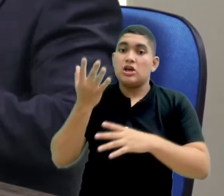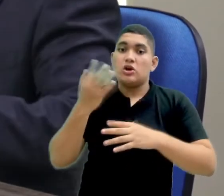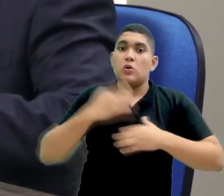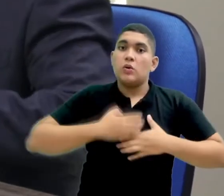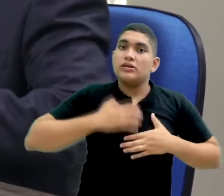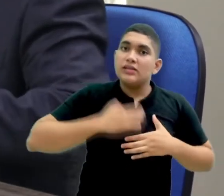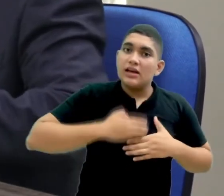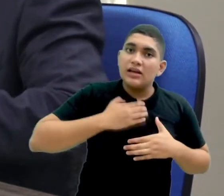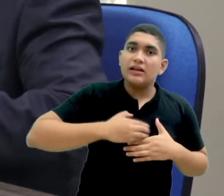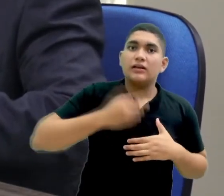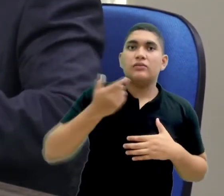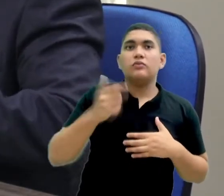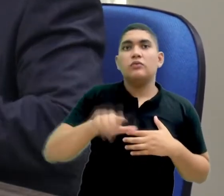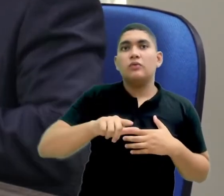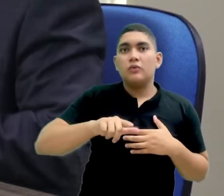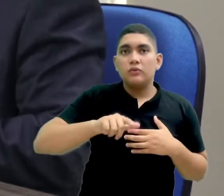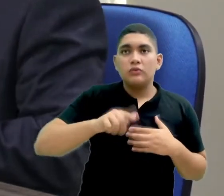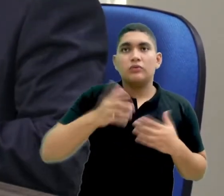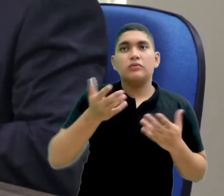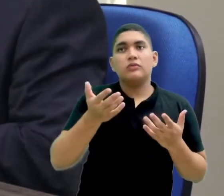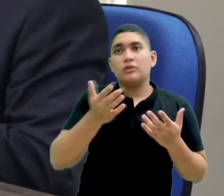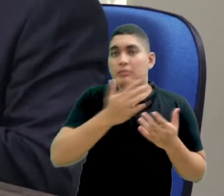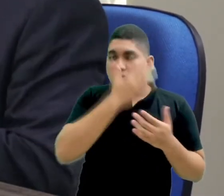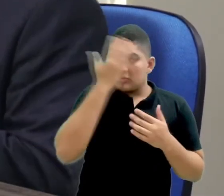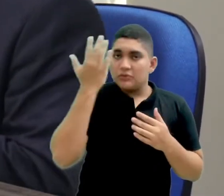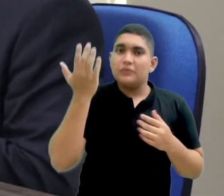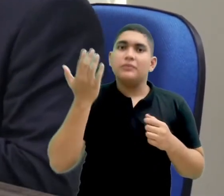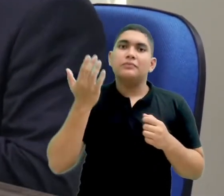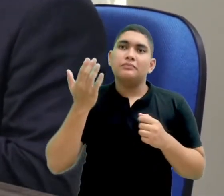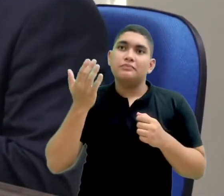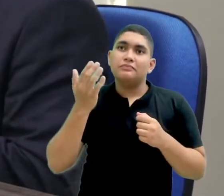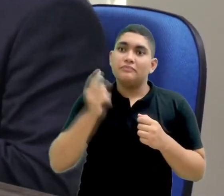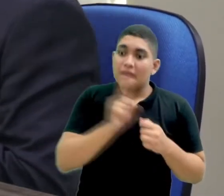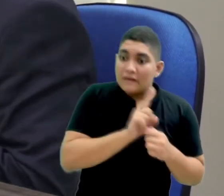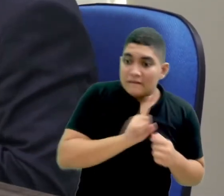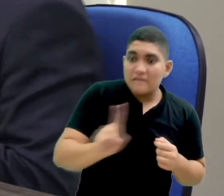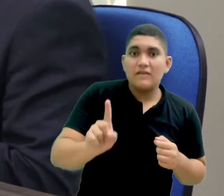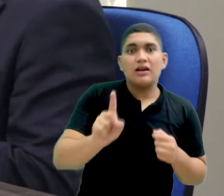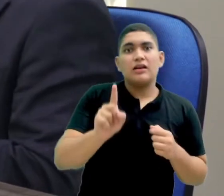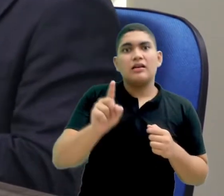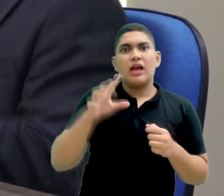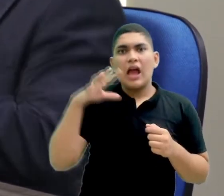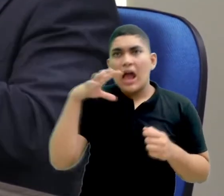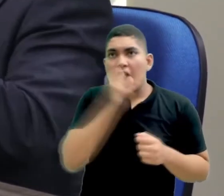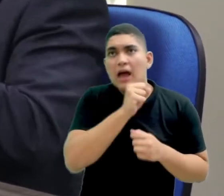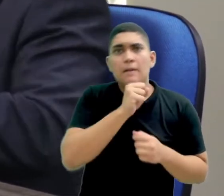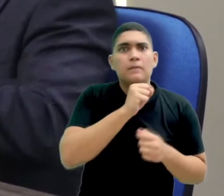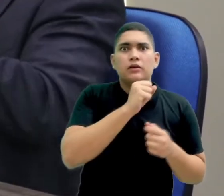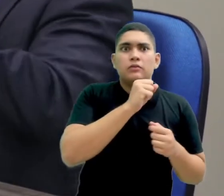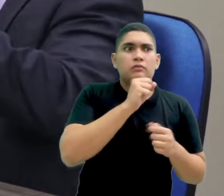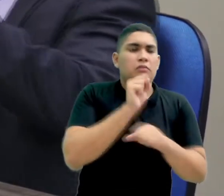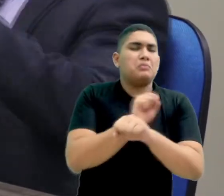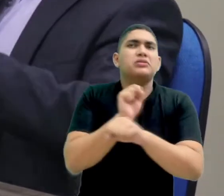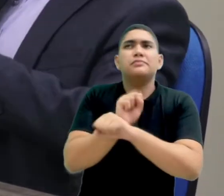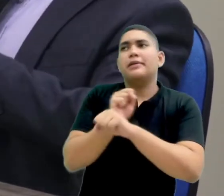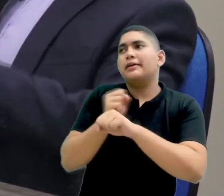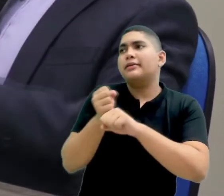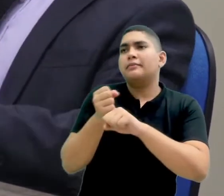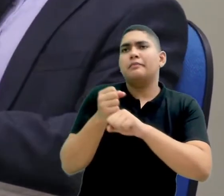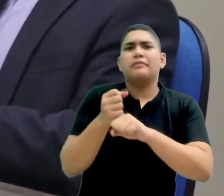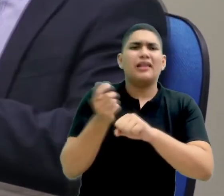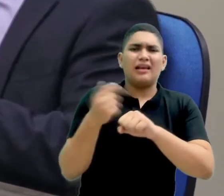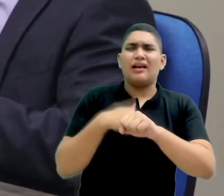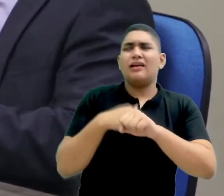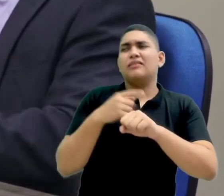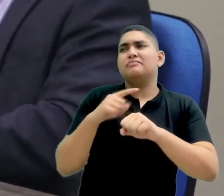E observa, me permitam, o texto diz, e vá rápido, vá depressa, não espere não, depois eu